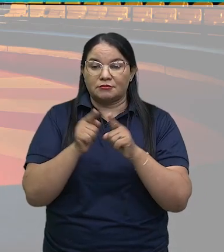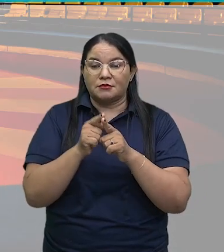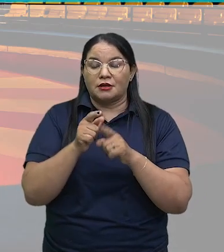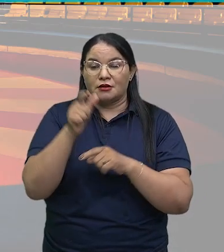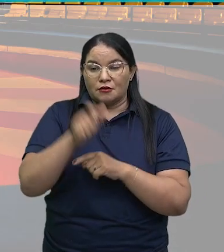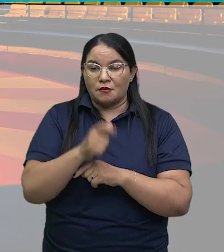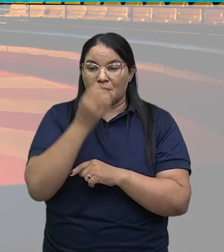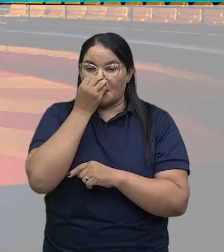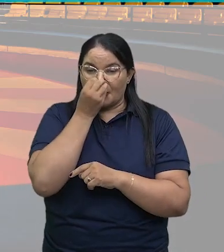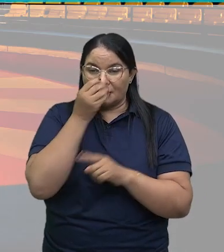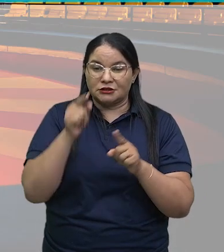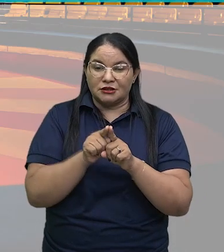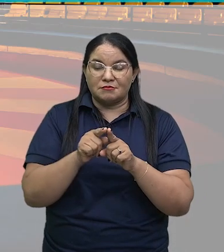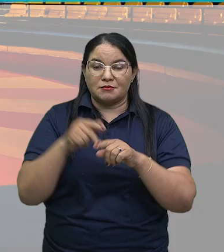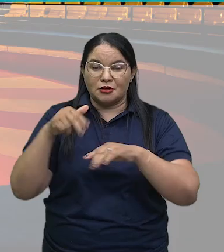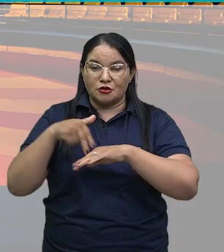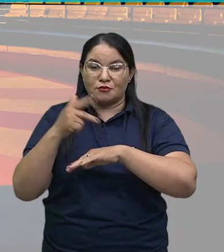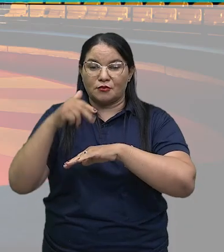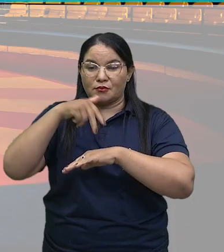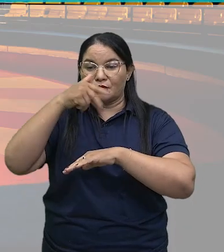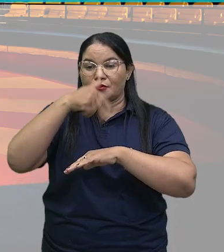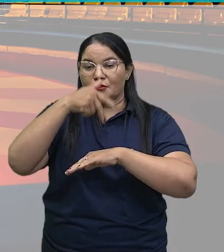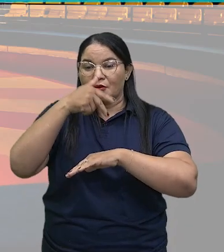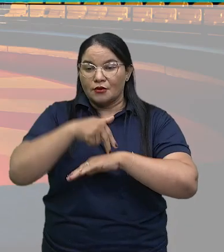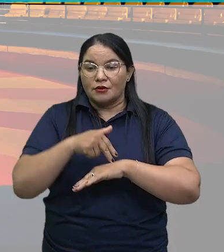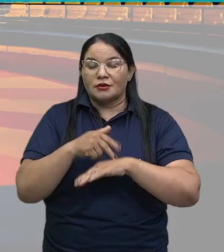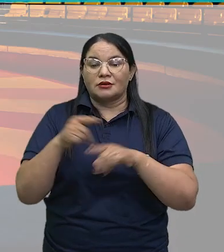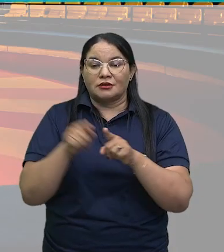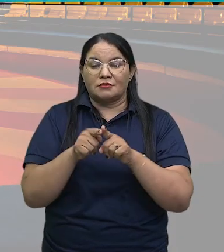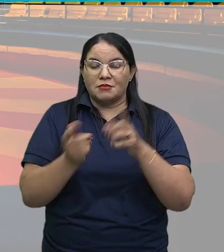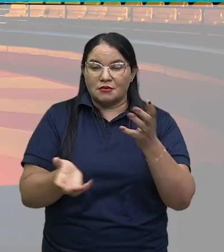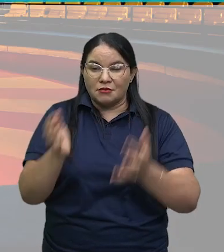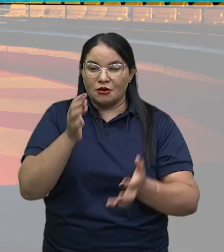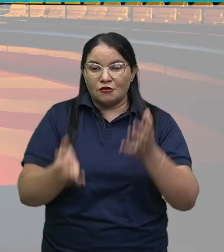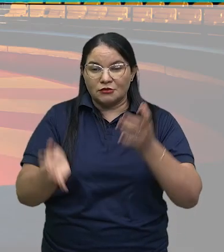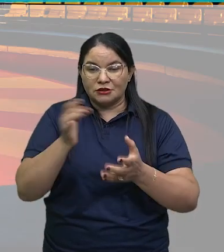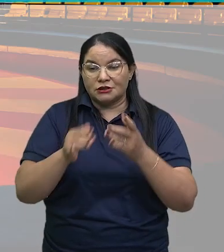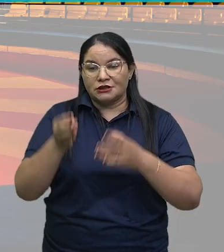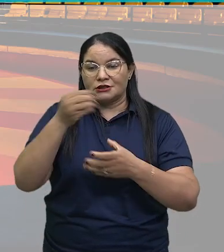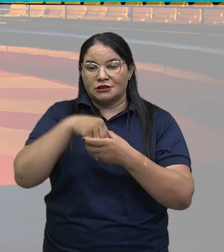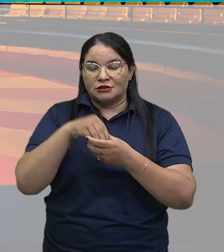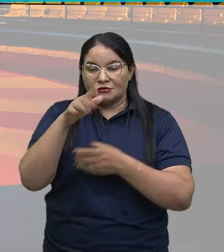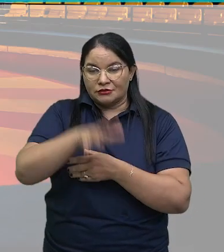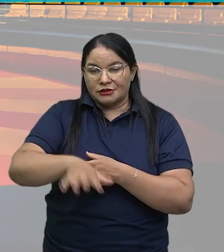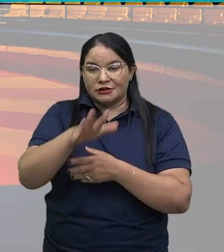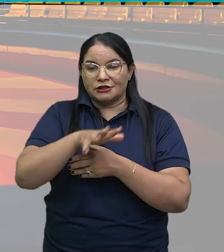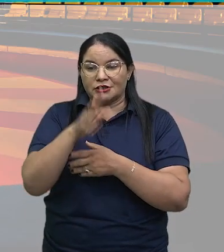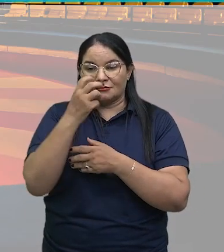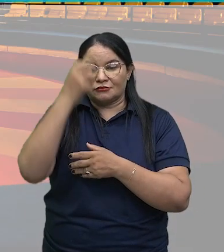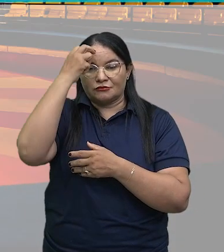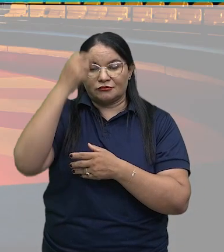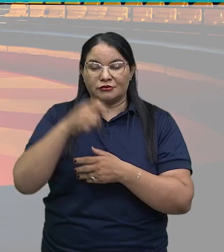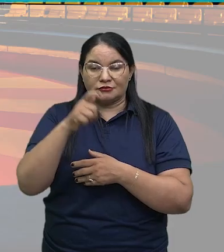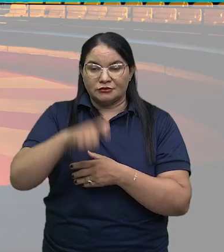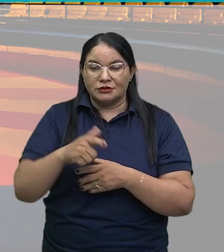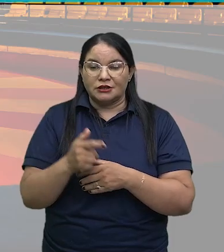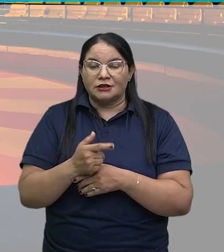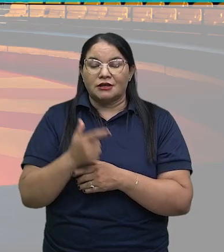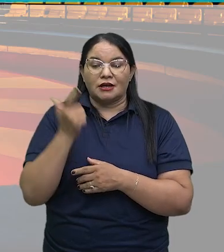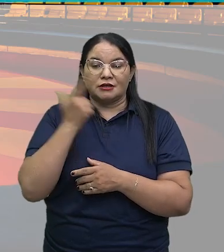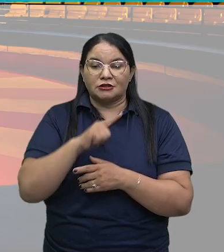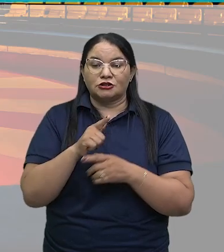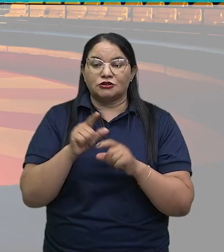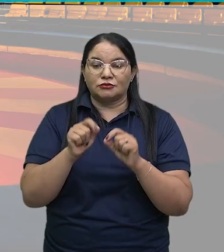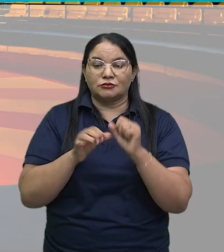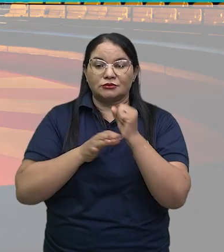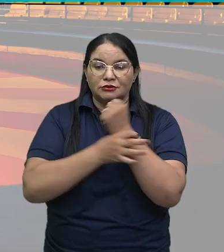palhaçaria, do malabarismo e das acrobacias dentro do cenário cultural da região, garantindo